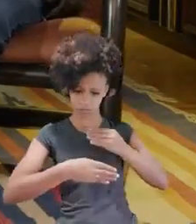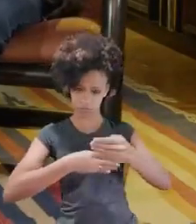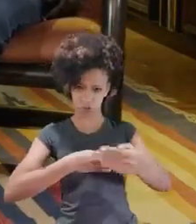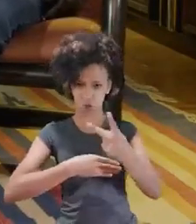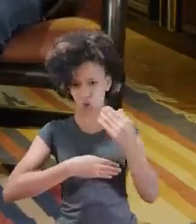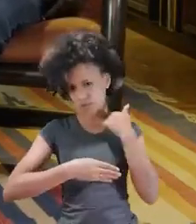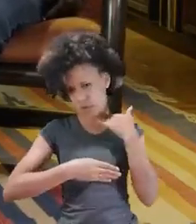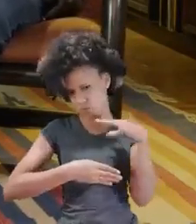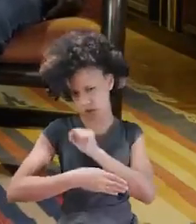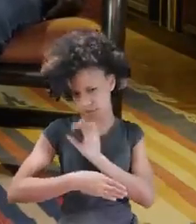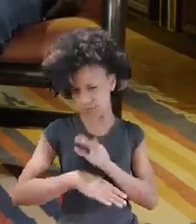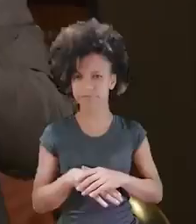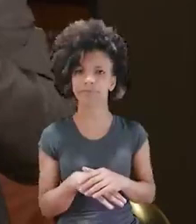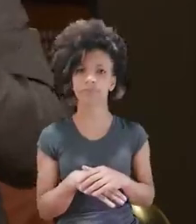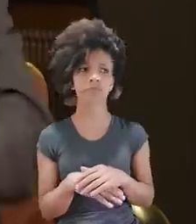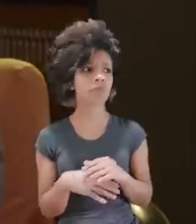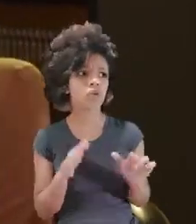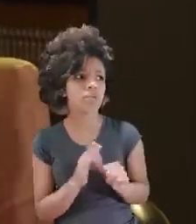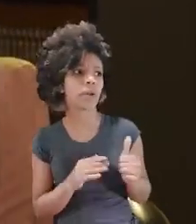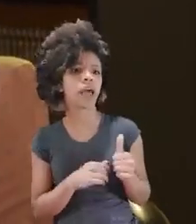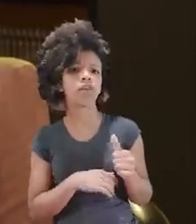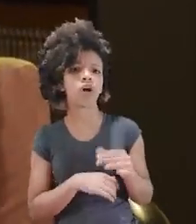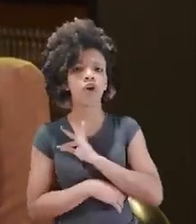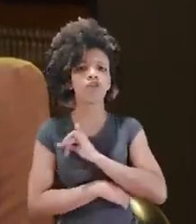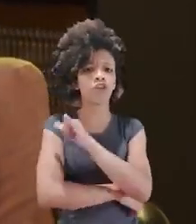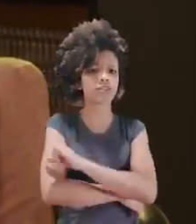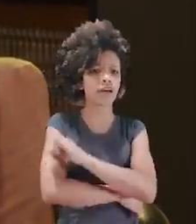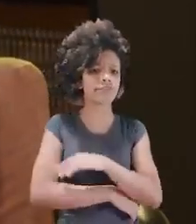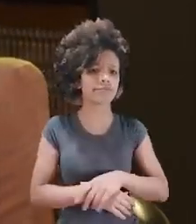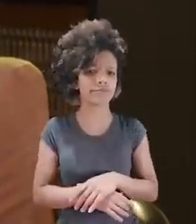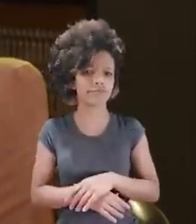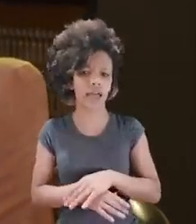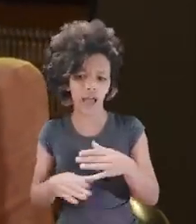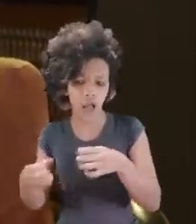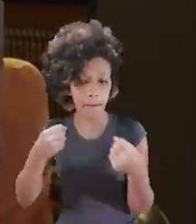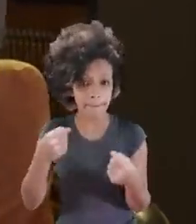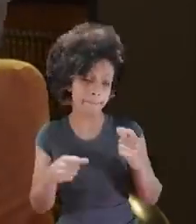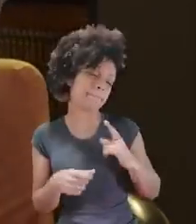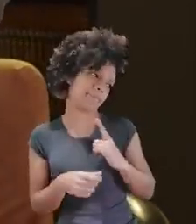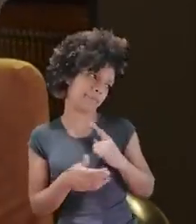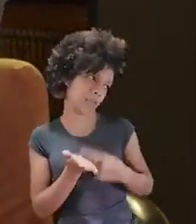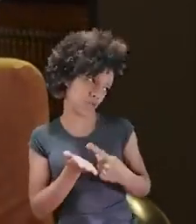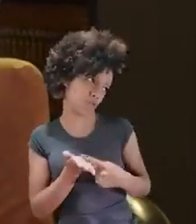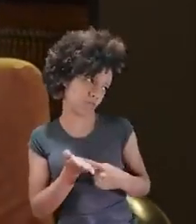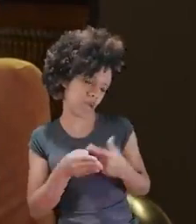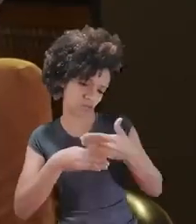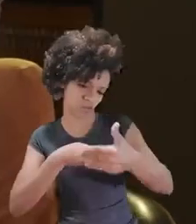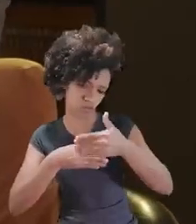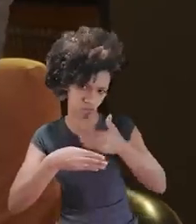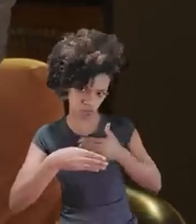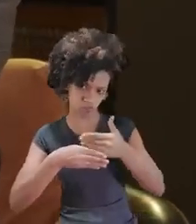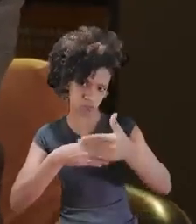Minas na divisa o valor de banco só foi uma coisa rápida os mesmos chegou especiais do Rio pescar pegar o resto Porque existe um convênio nas